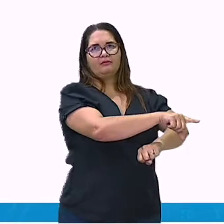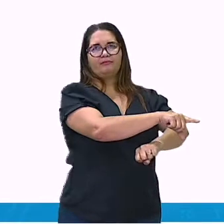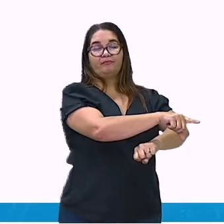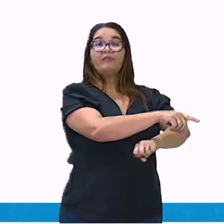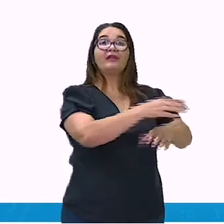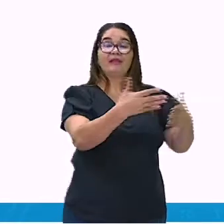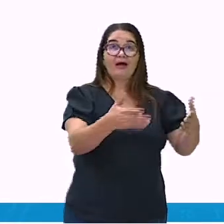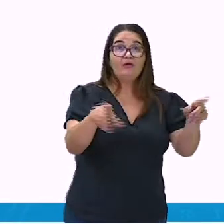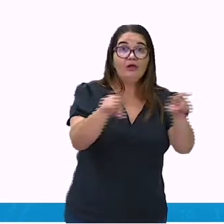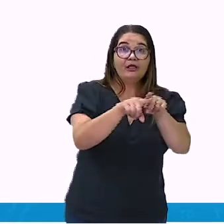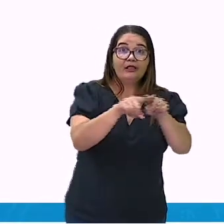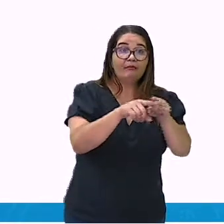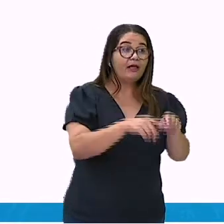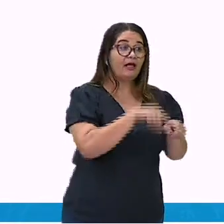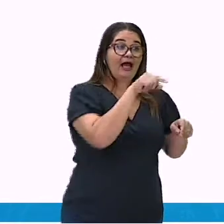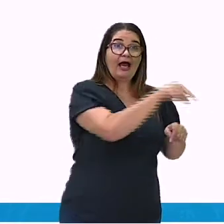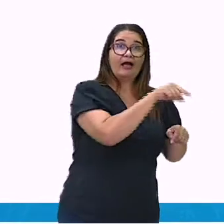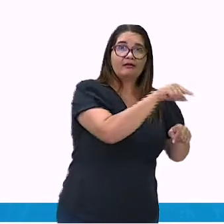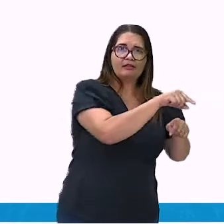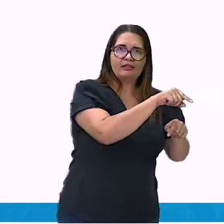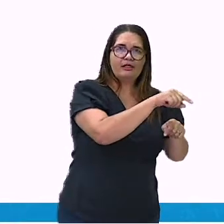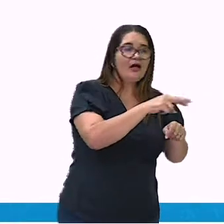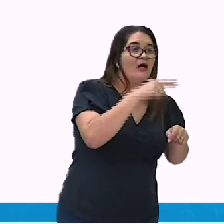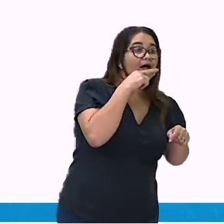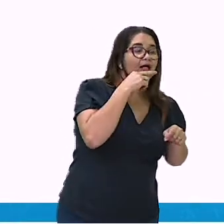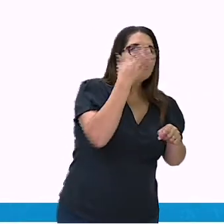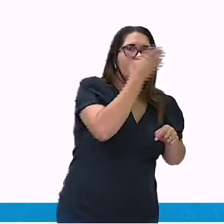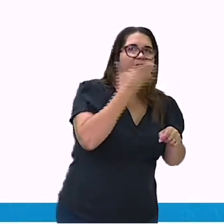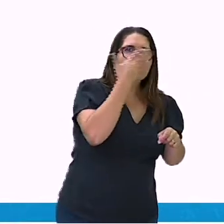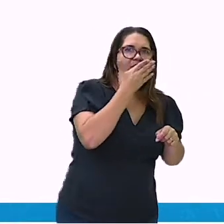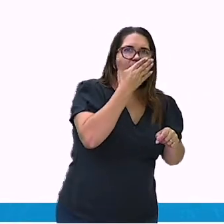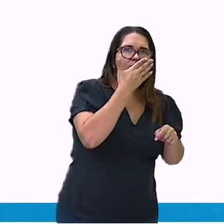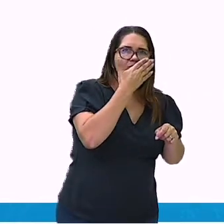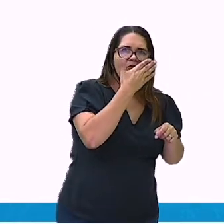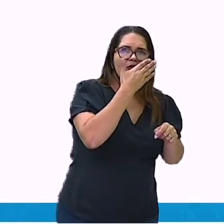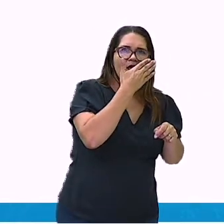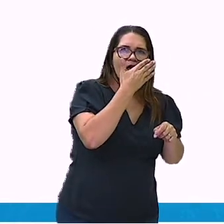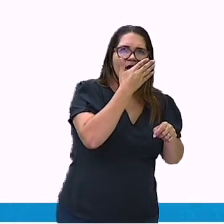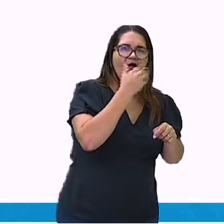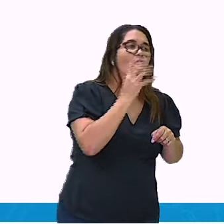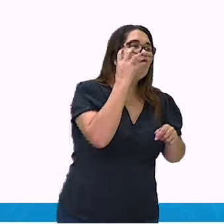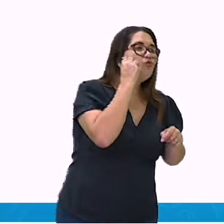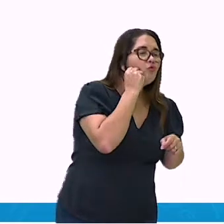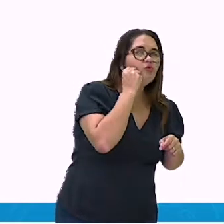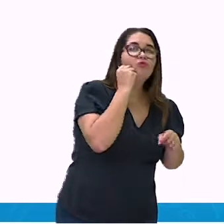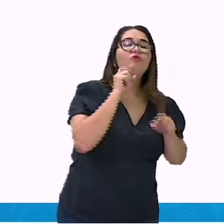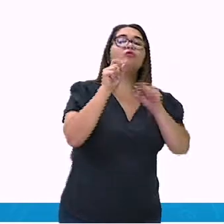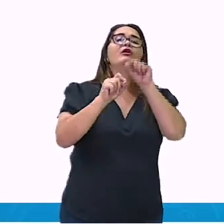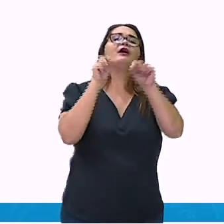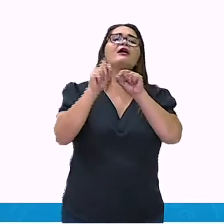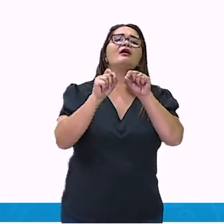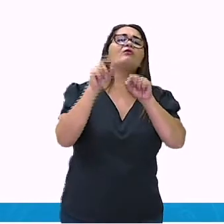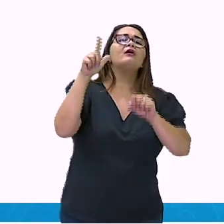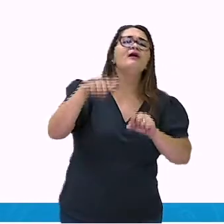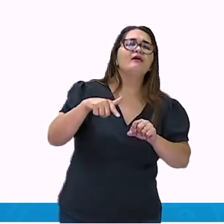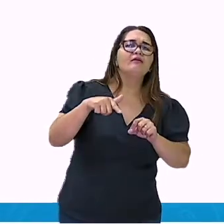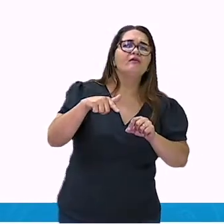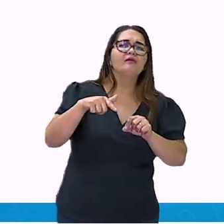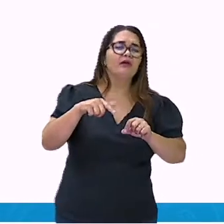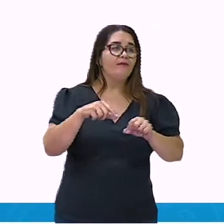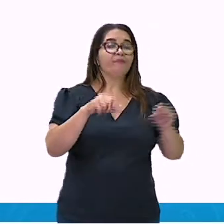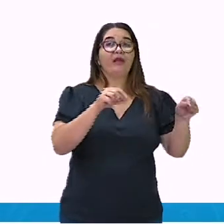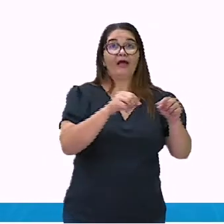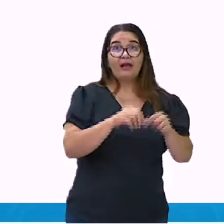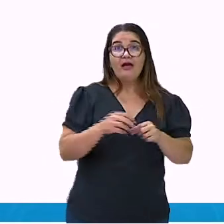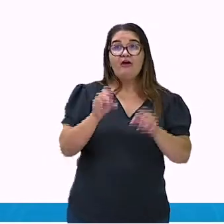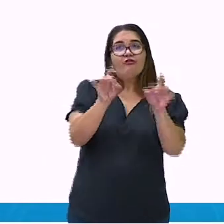exportação. Ou seja, mudou alguma coisa hoje no Brasil? O que nós produzimos